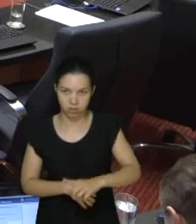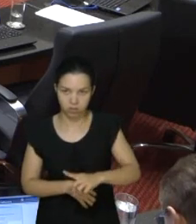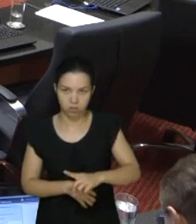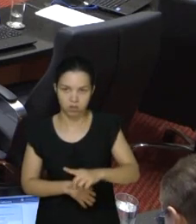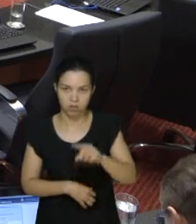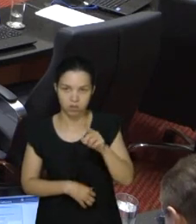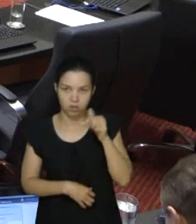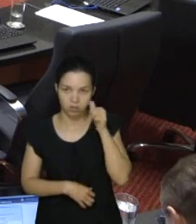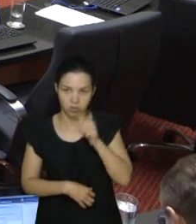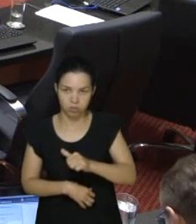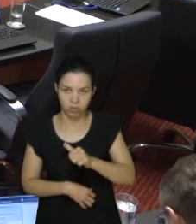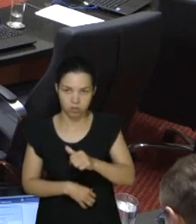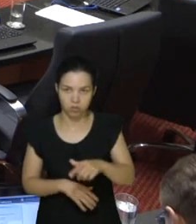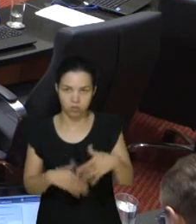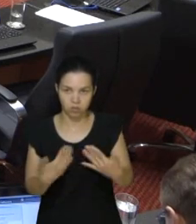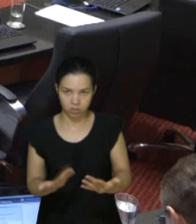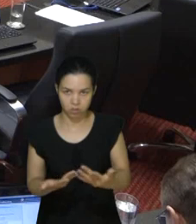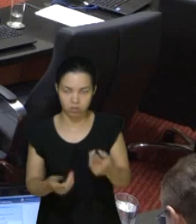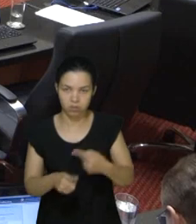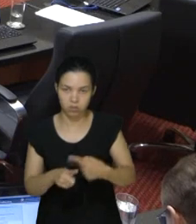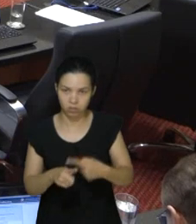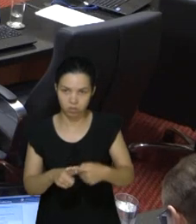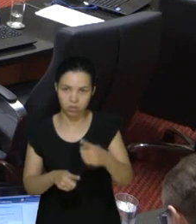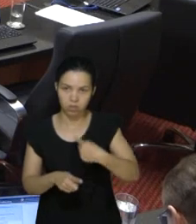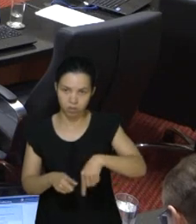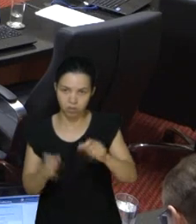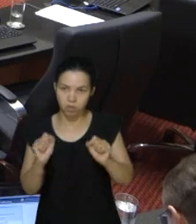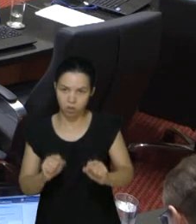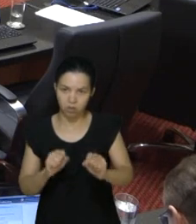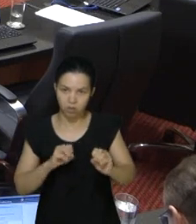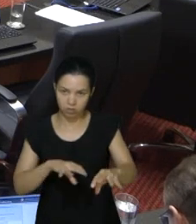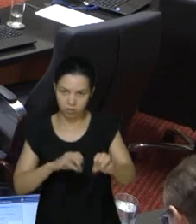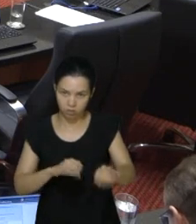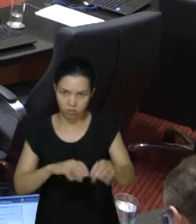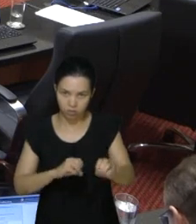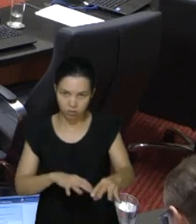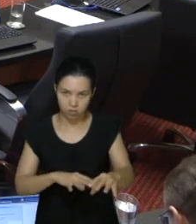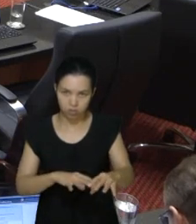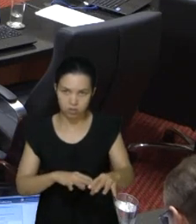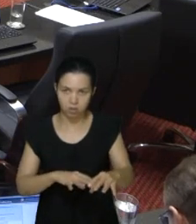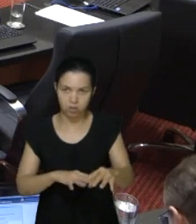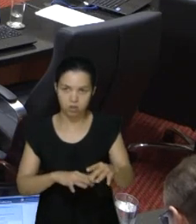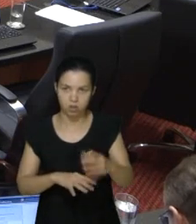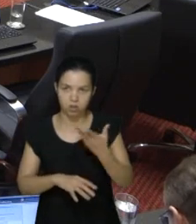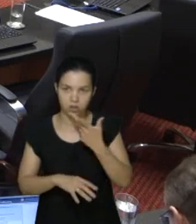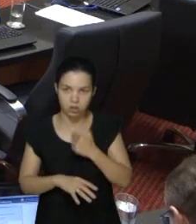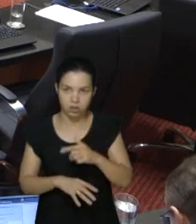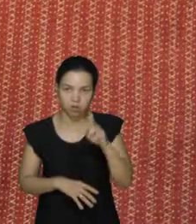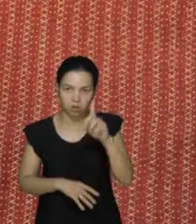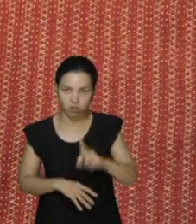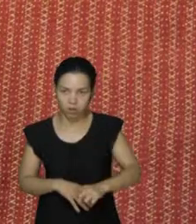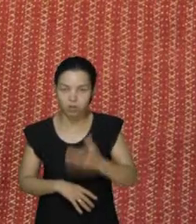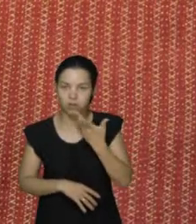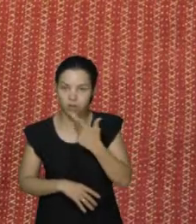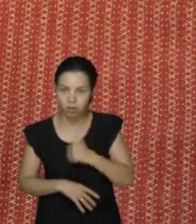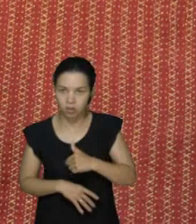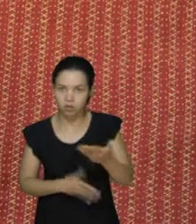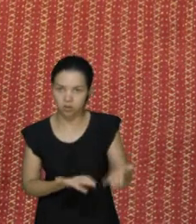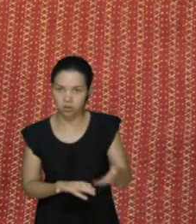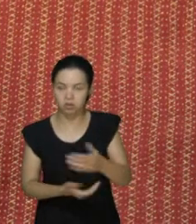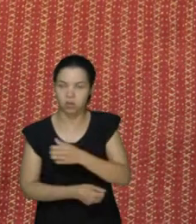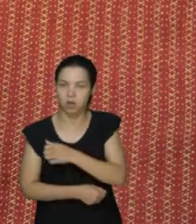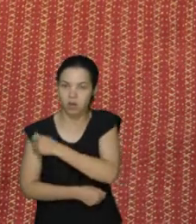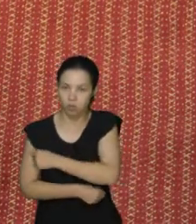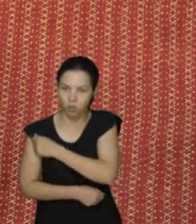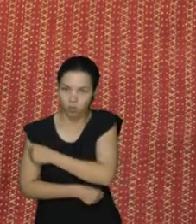mulheres. Então, por que não podemos ensinar as crianças sobre os direitos das próprias crianças, dos próprios estudantes? Então, é um